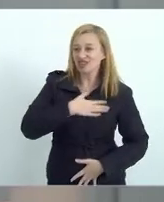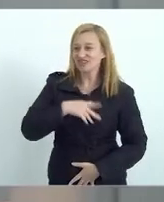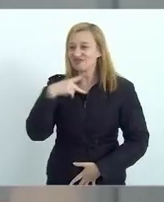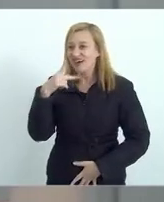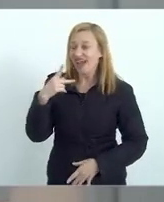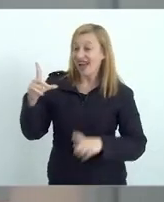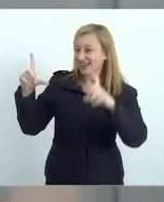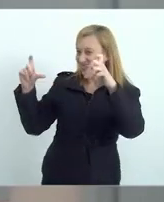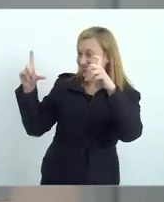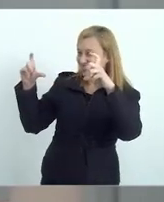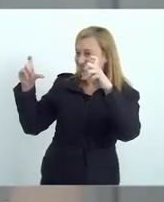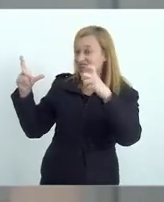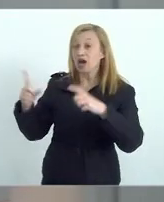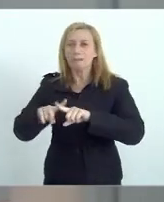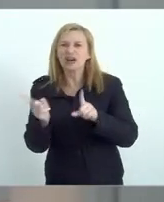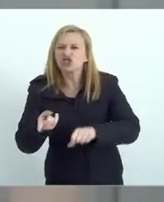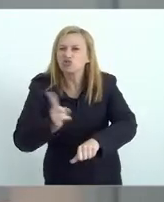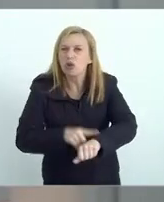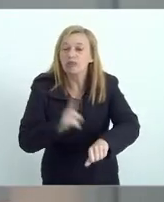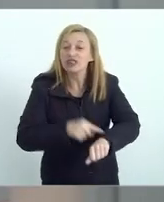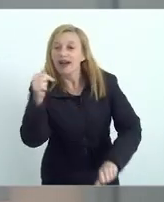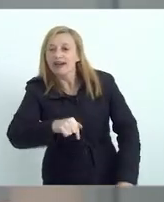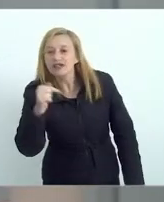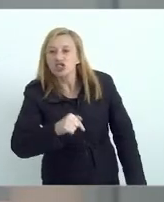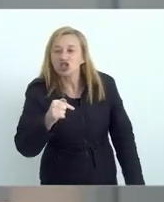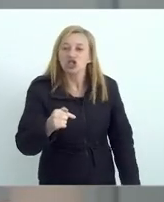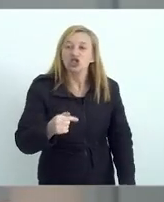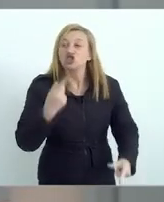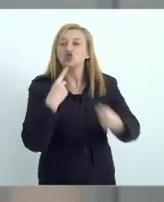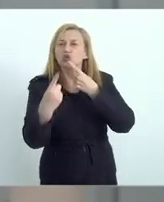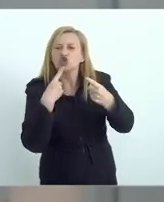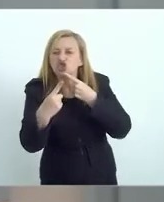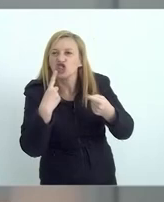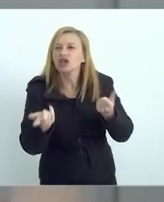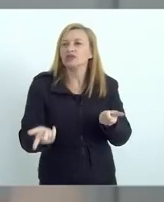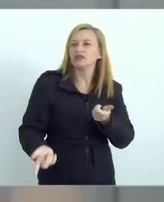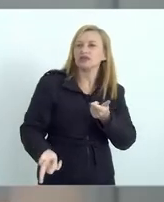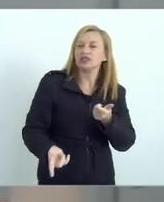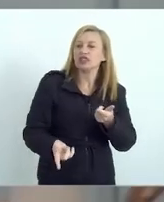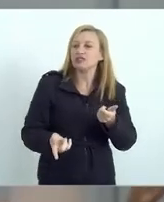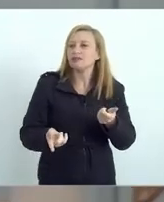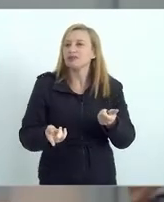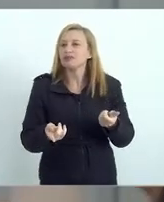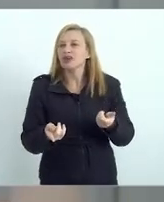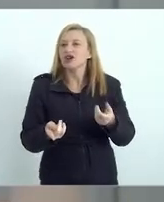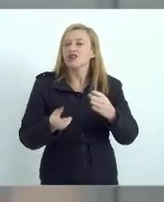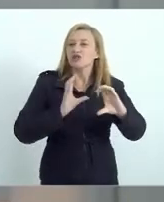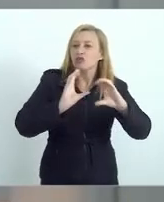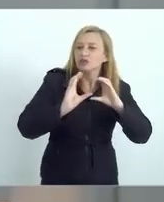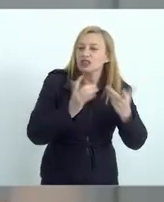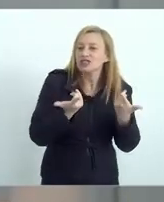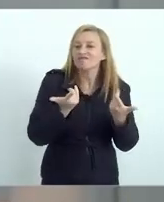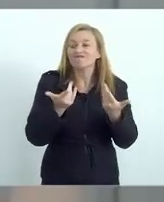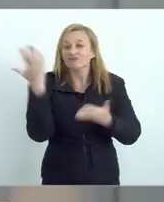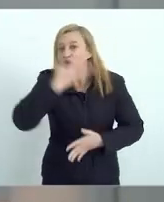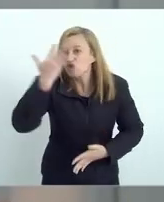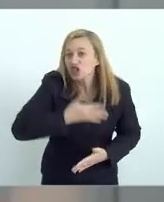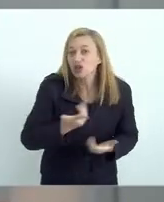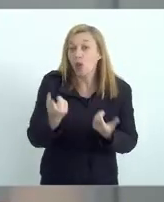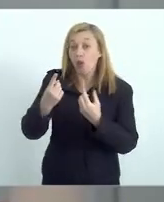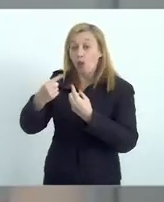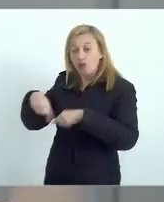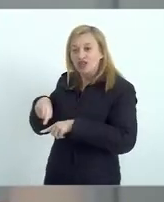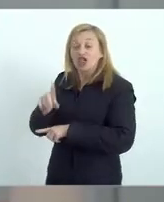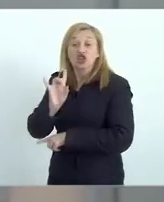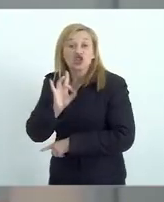fazer bravata nas lives mas na hora que tem que estar aqui discutindo e caminhando interagindo não os Vejo ao